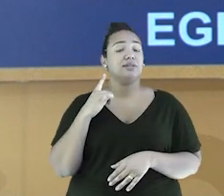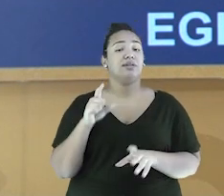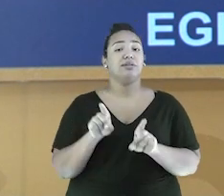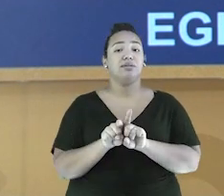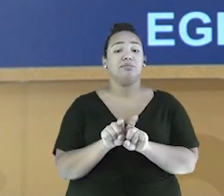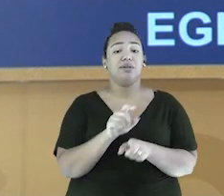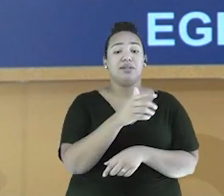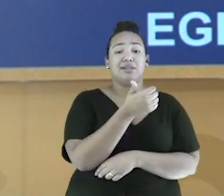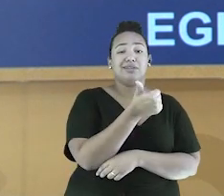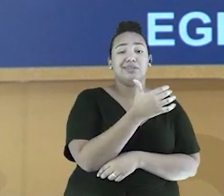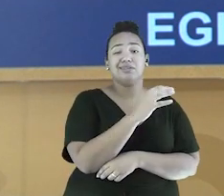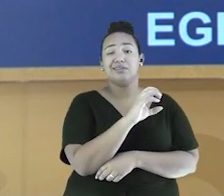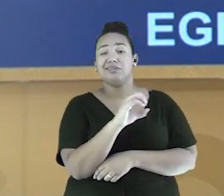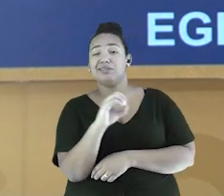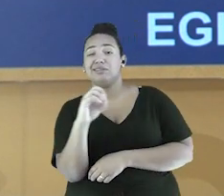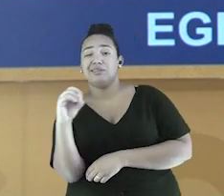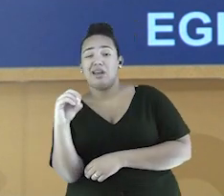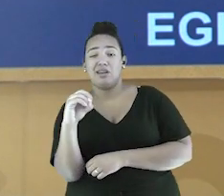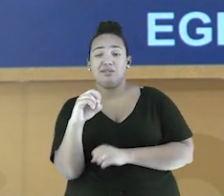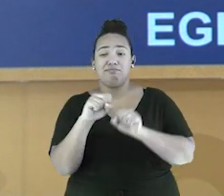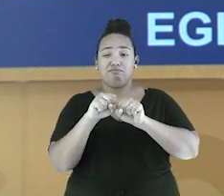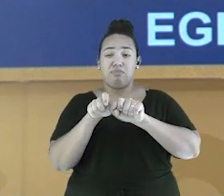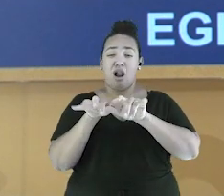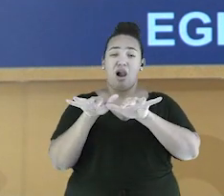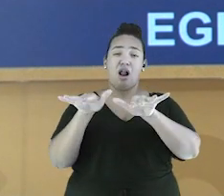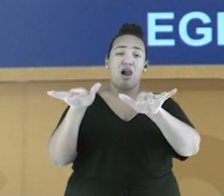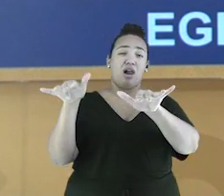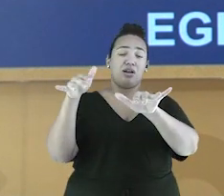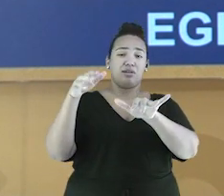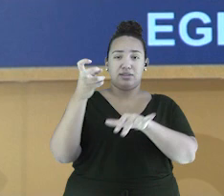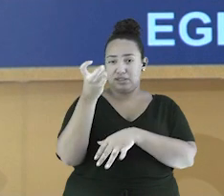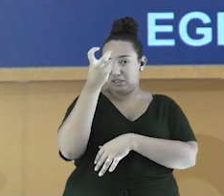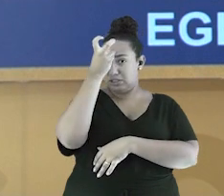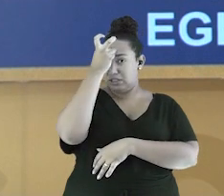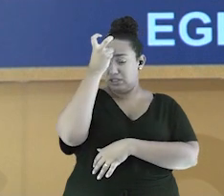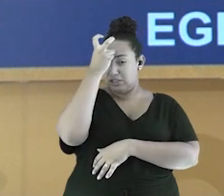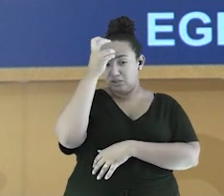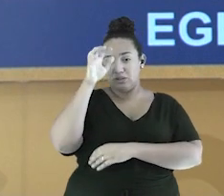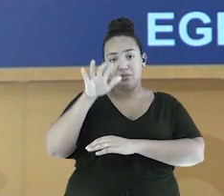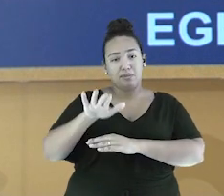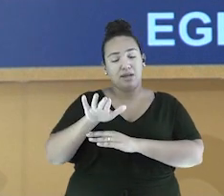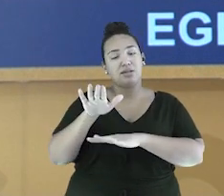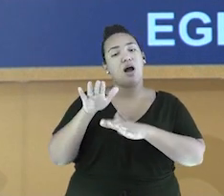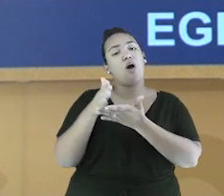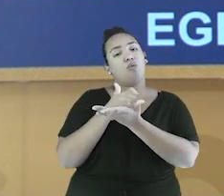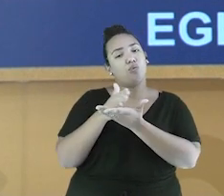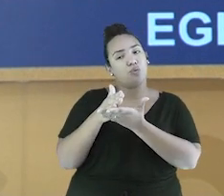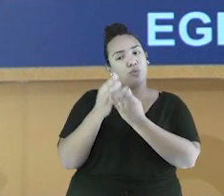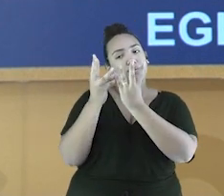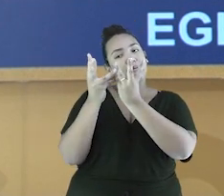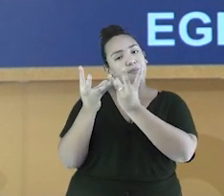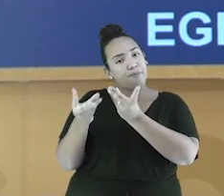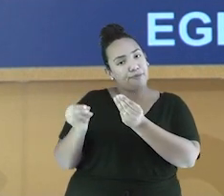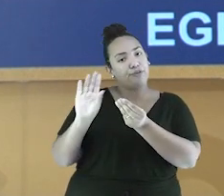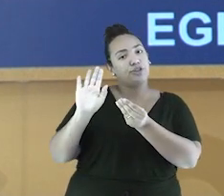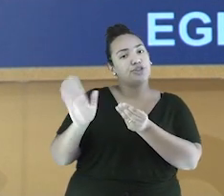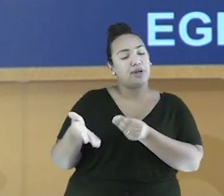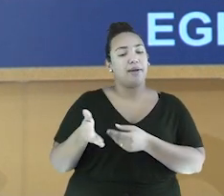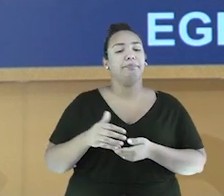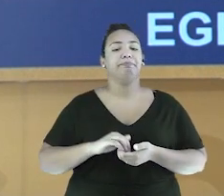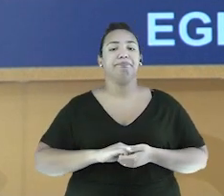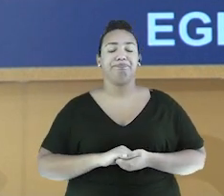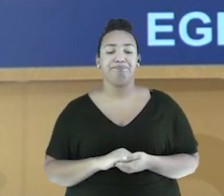outras 100 espalhadas no Egito, mas nem todas em bom estado de conservação. Vindo para os